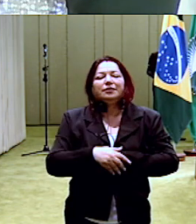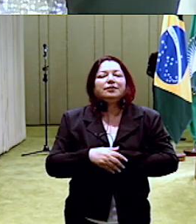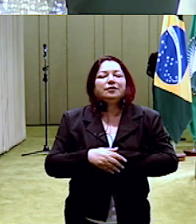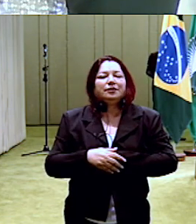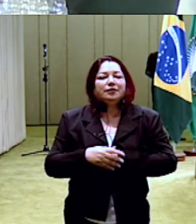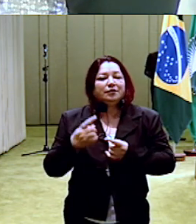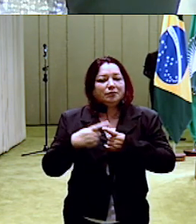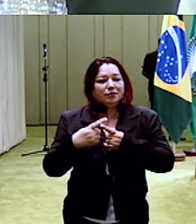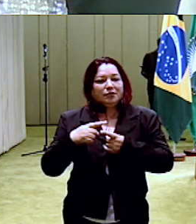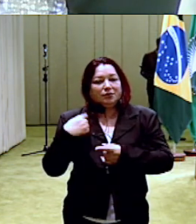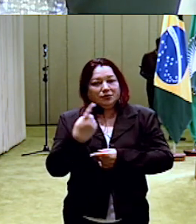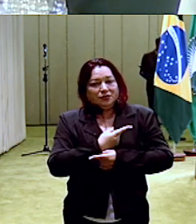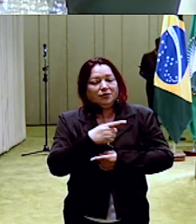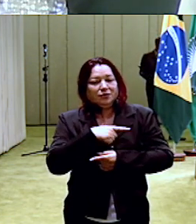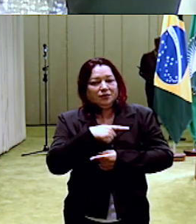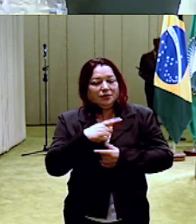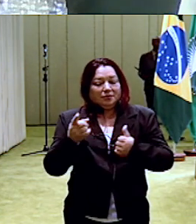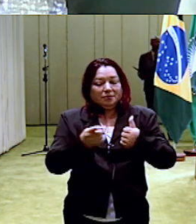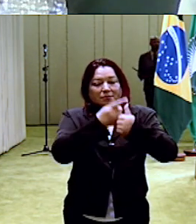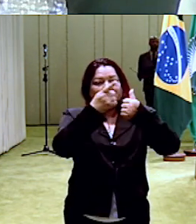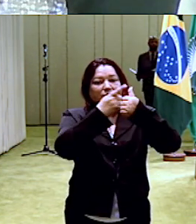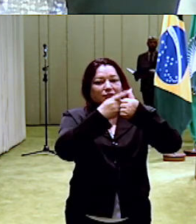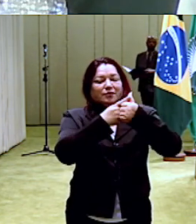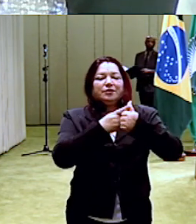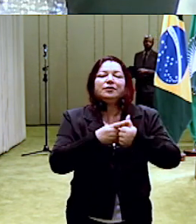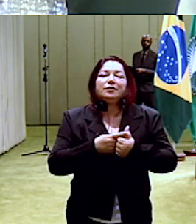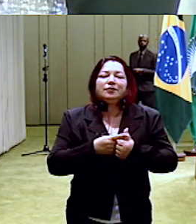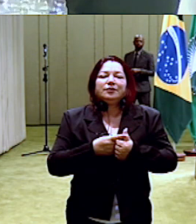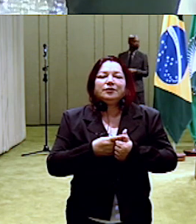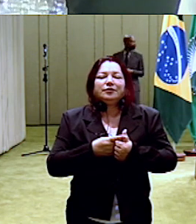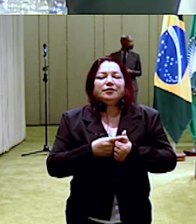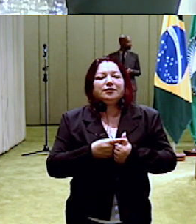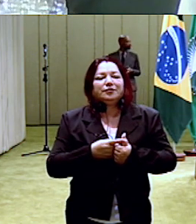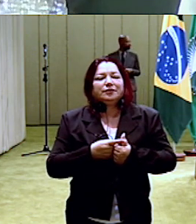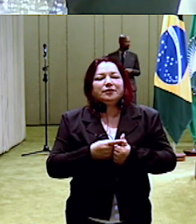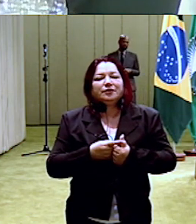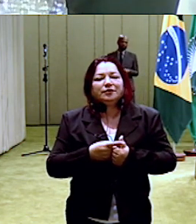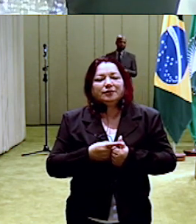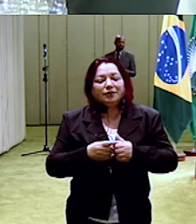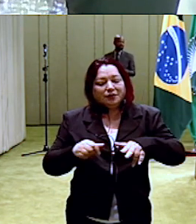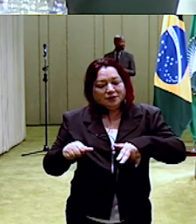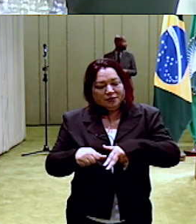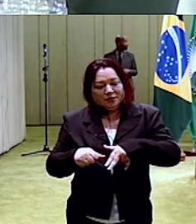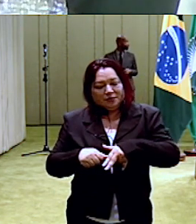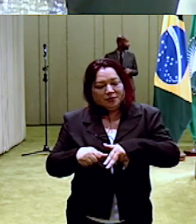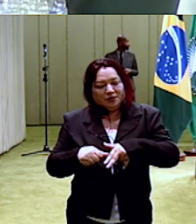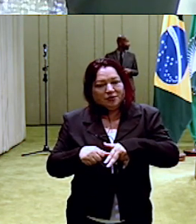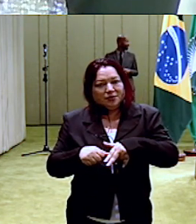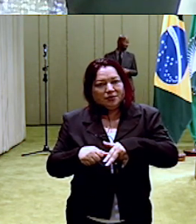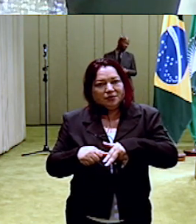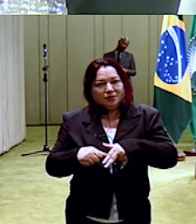em que nós esperamos que, pela primeira vez nesse ano, e com o apoio da embaixadora Bena Bussiá